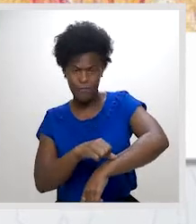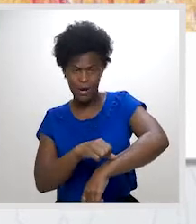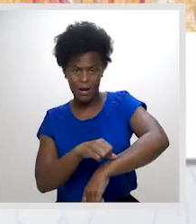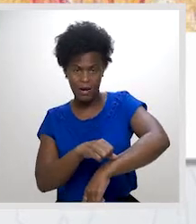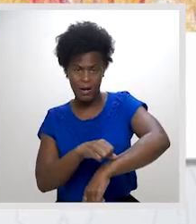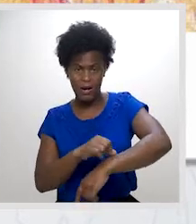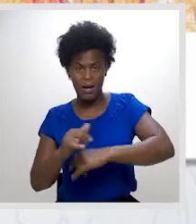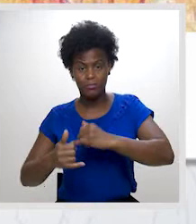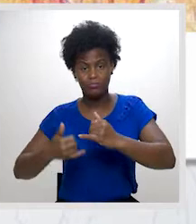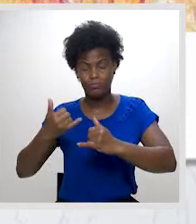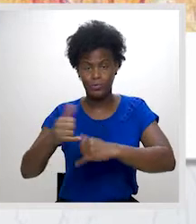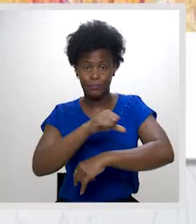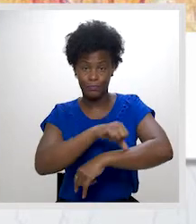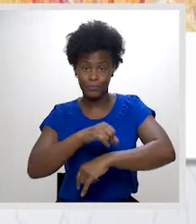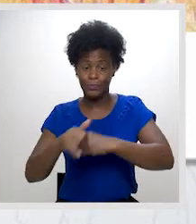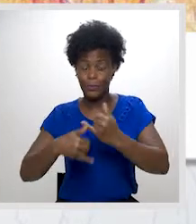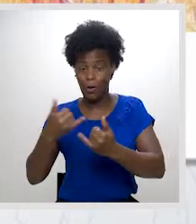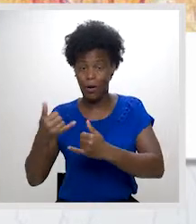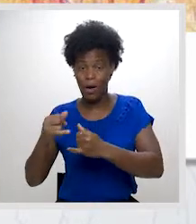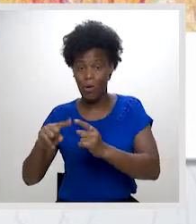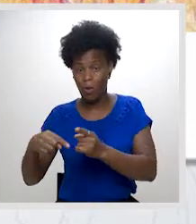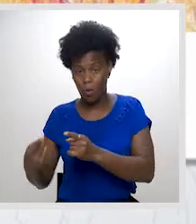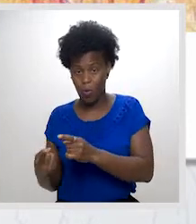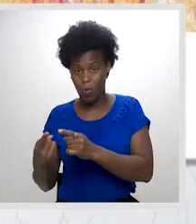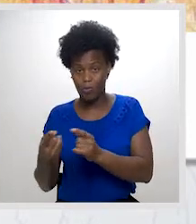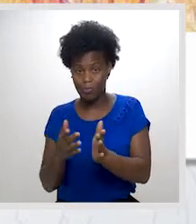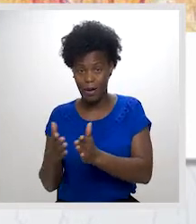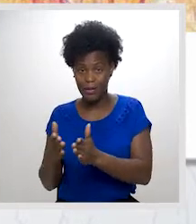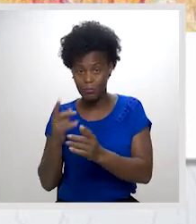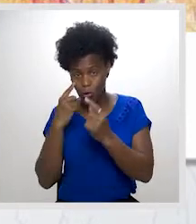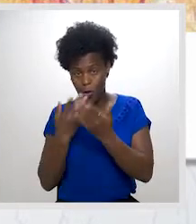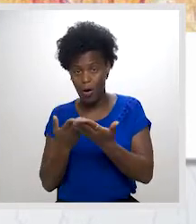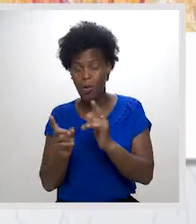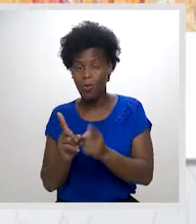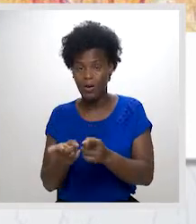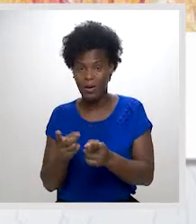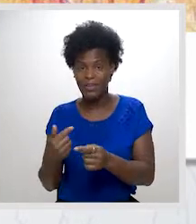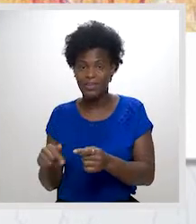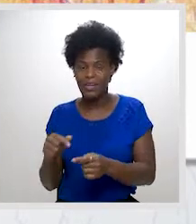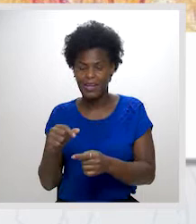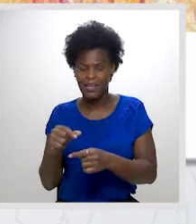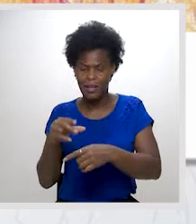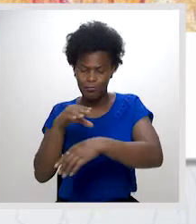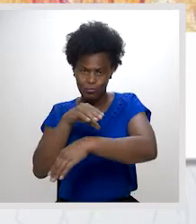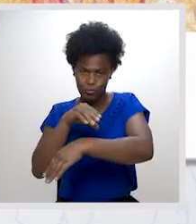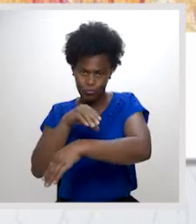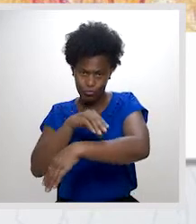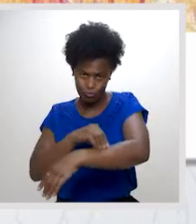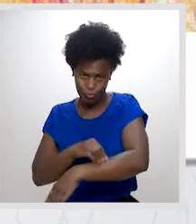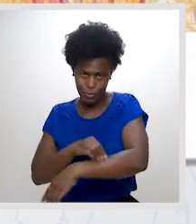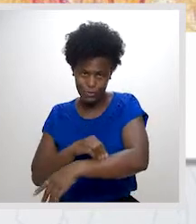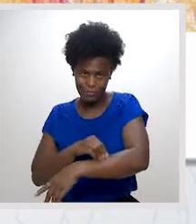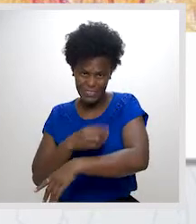ferimento e depois do ferimento a outra parte mostrou-nos o quê? A